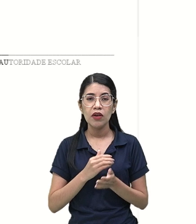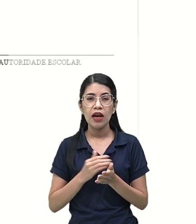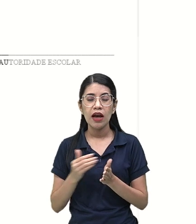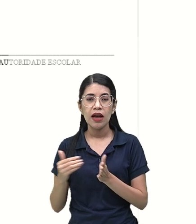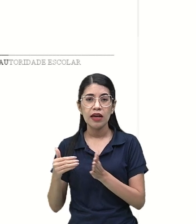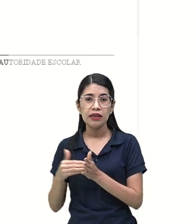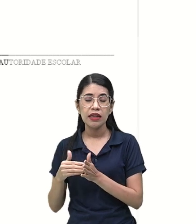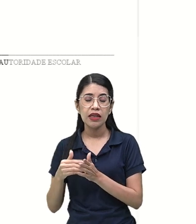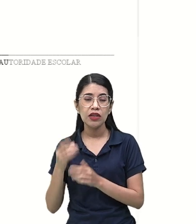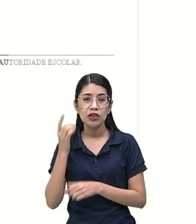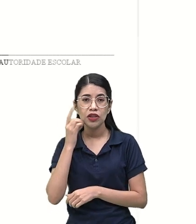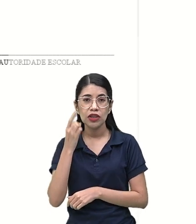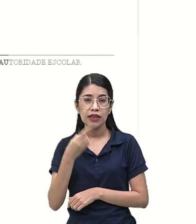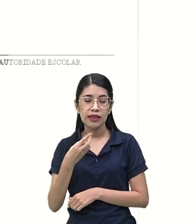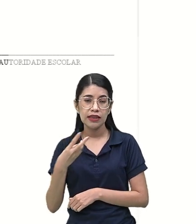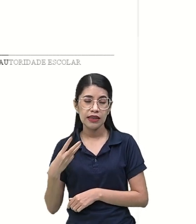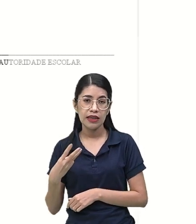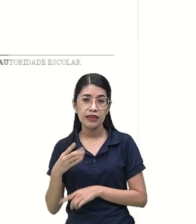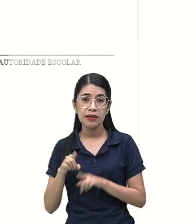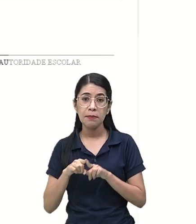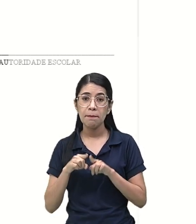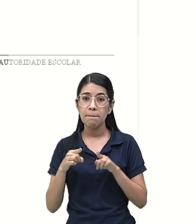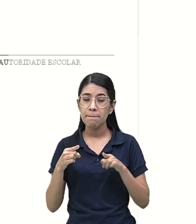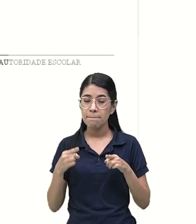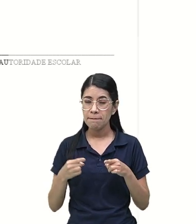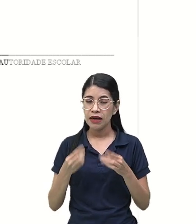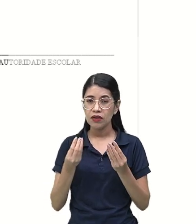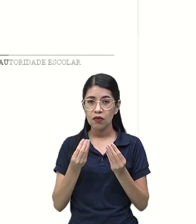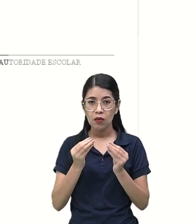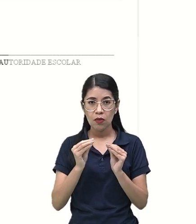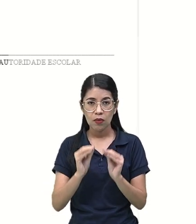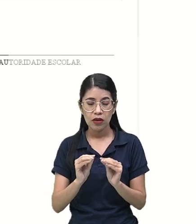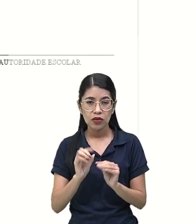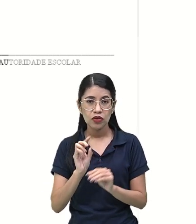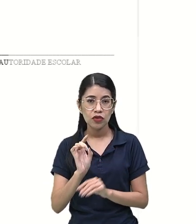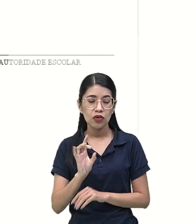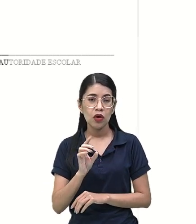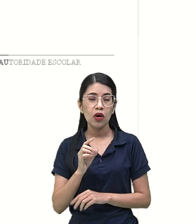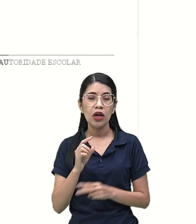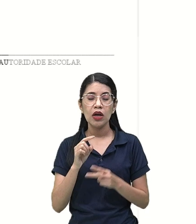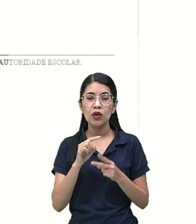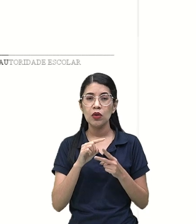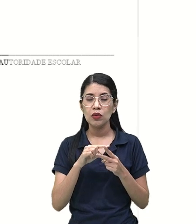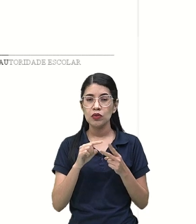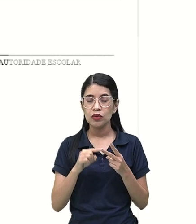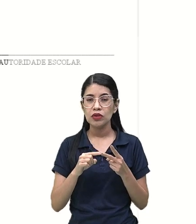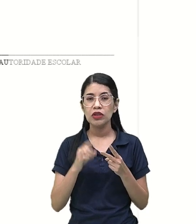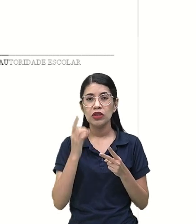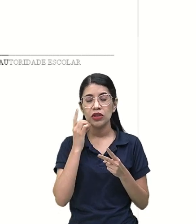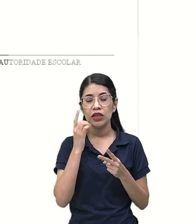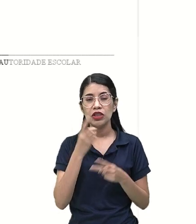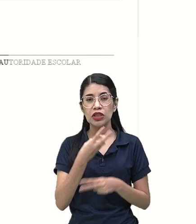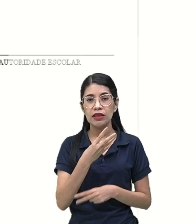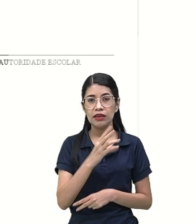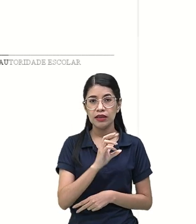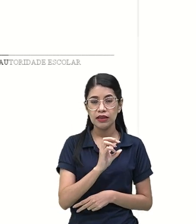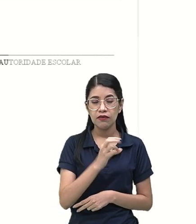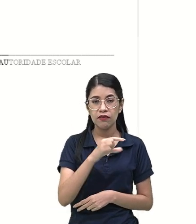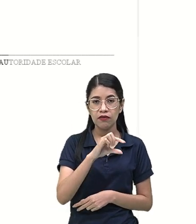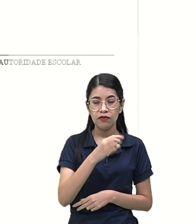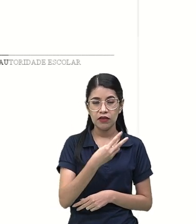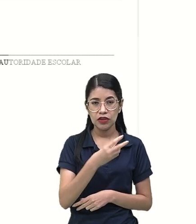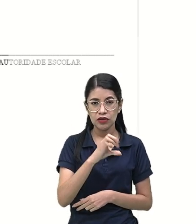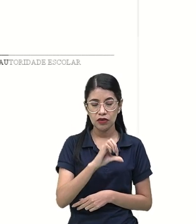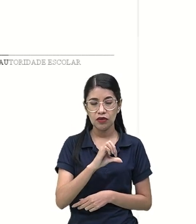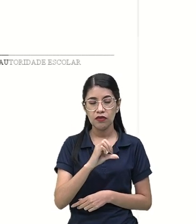dia 13. Mas nessa ficha, eu vou lançar somente 2 dias. No caso, abril foi só até o dia 30, né? Então, eu vou lançar somente